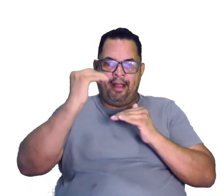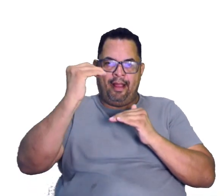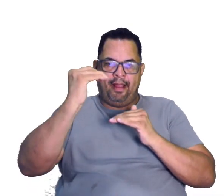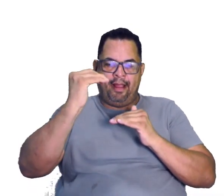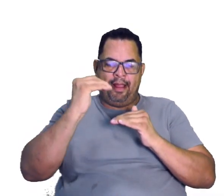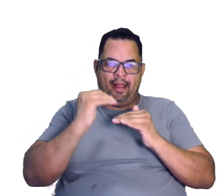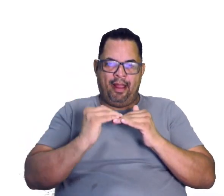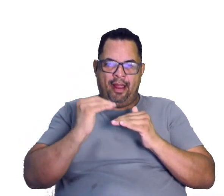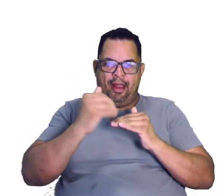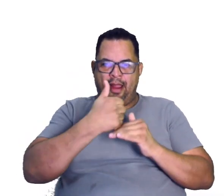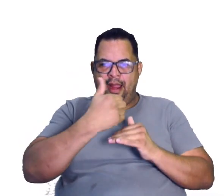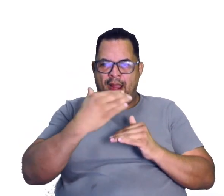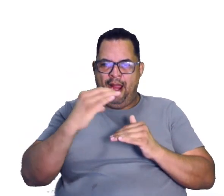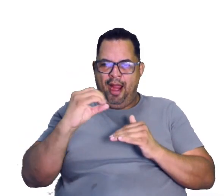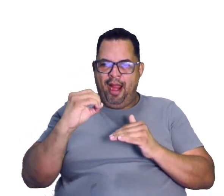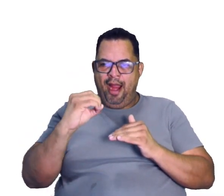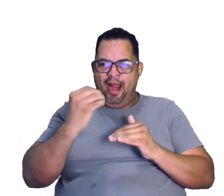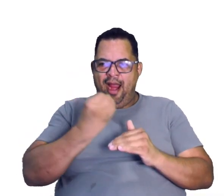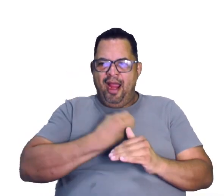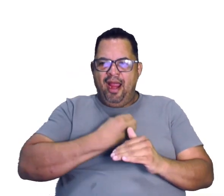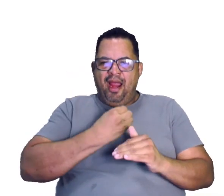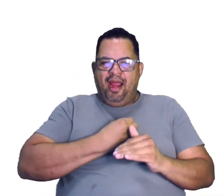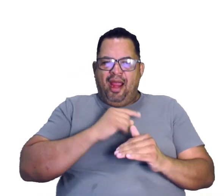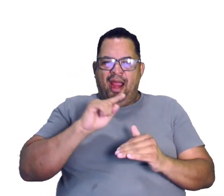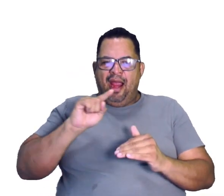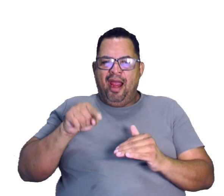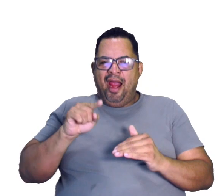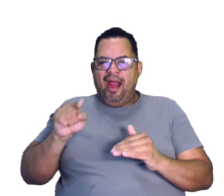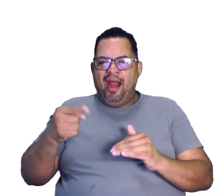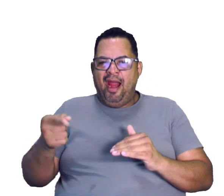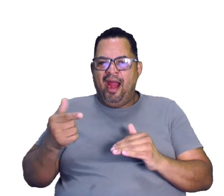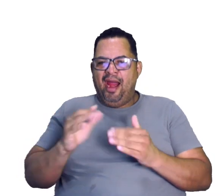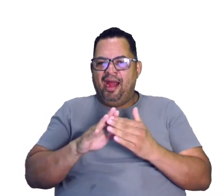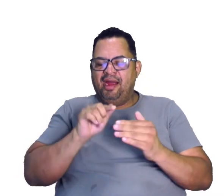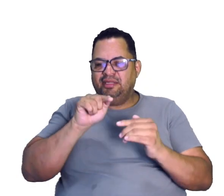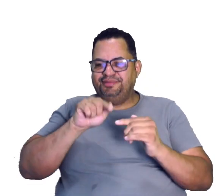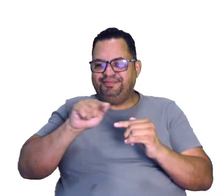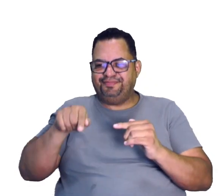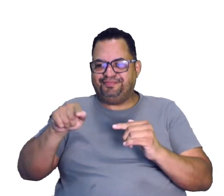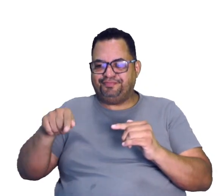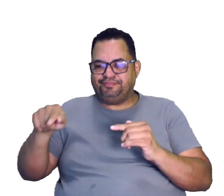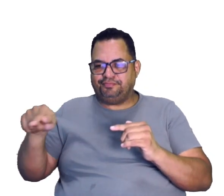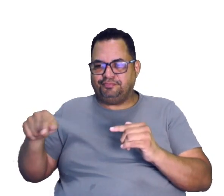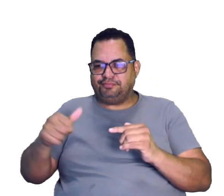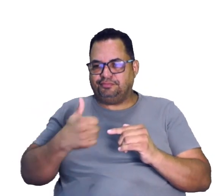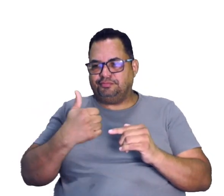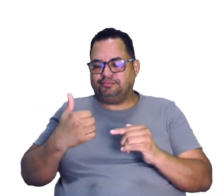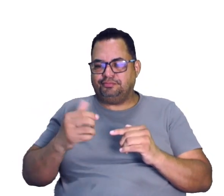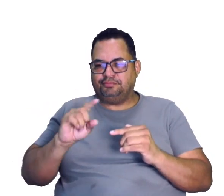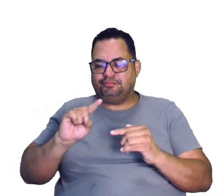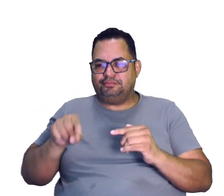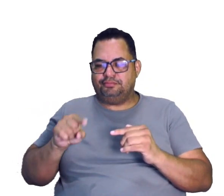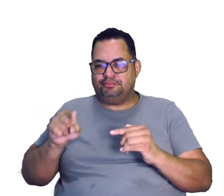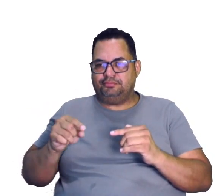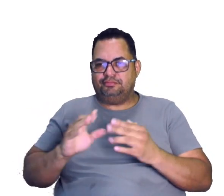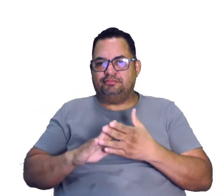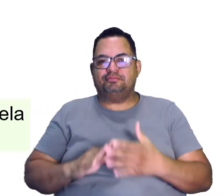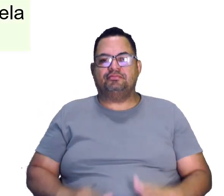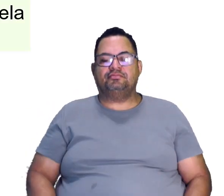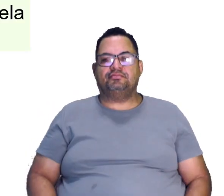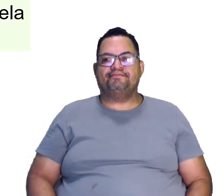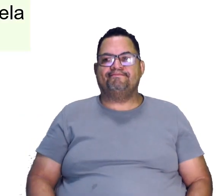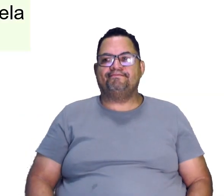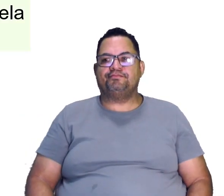expoente na potência 10, o número de casas decimais que tivemos que andar com a vírgula. Você vai